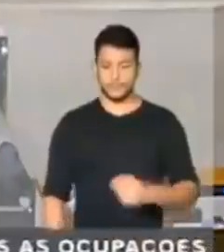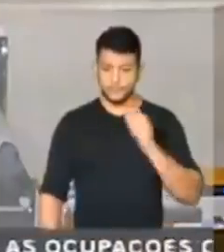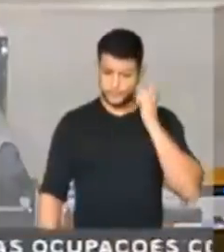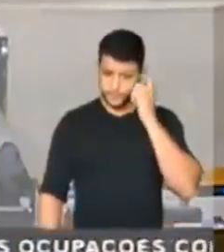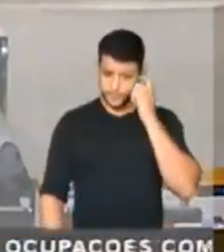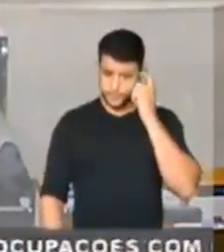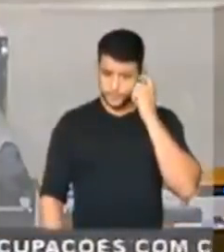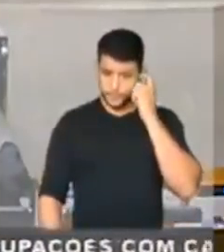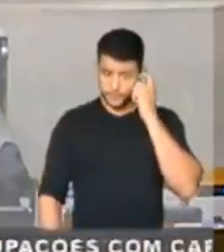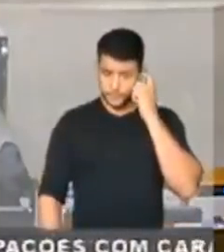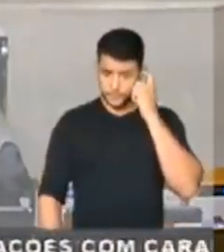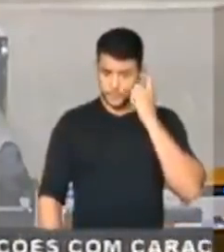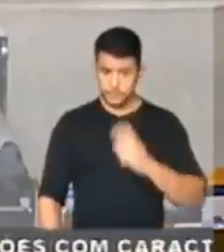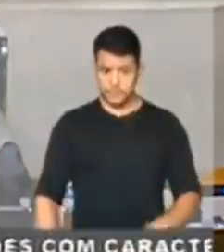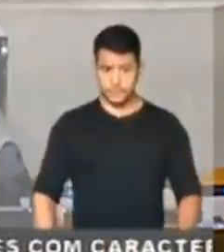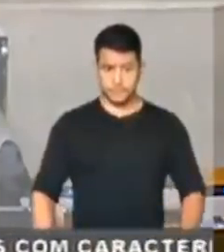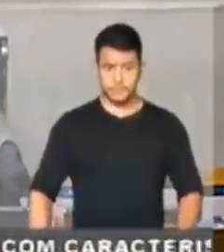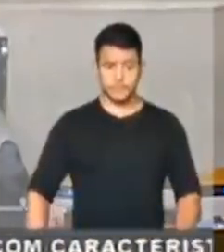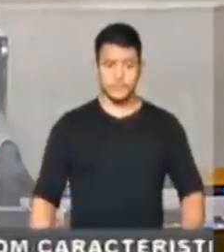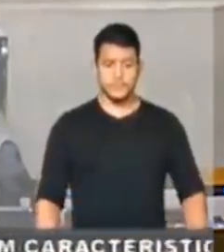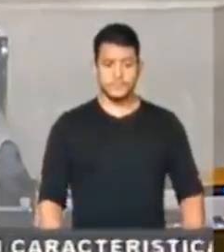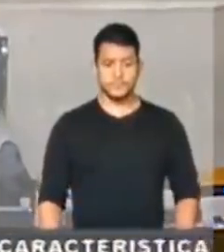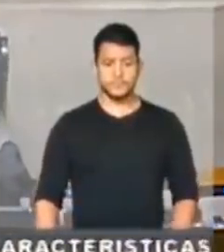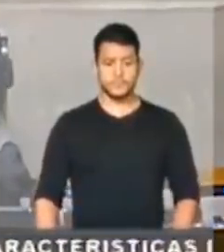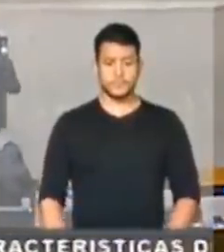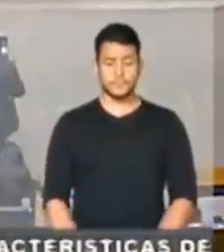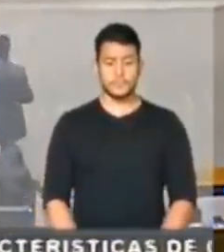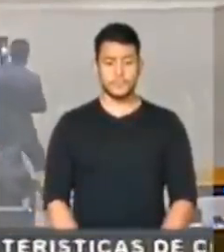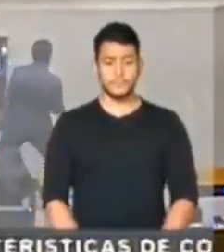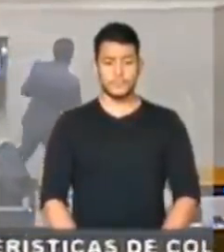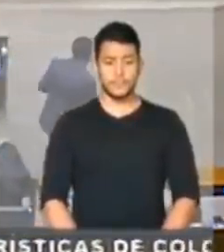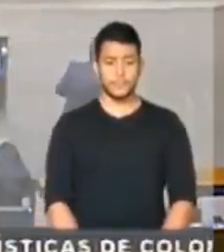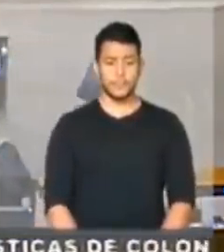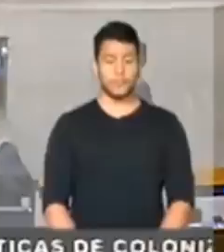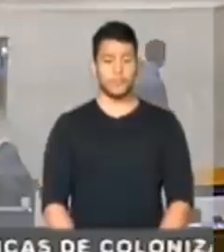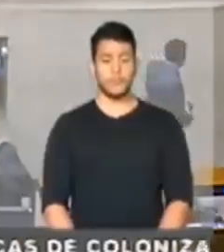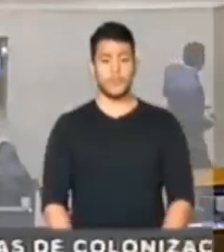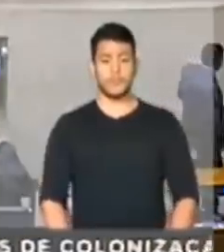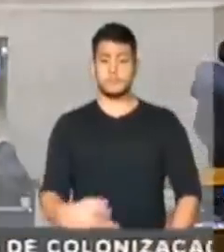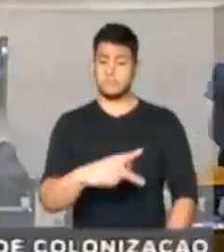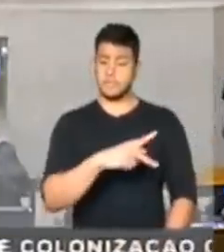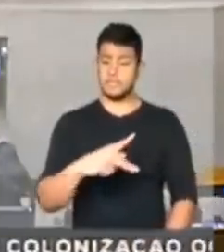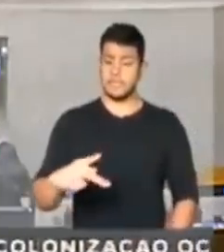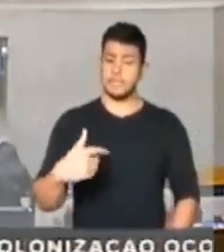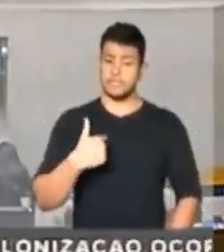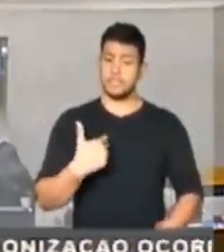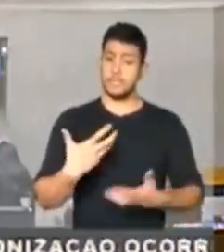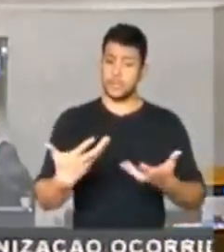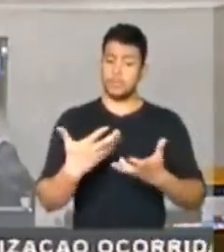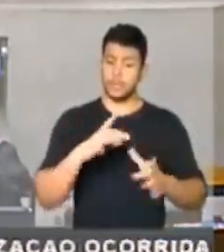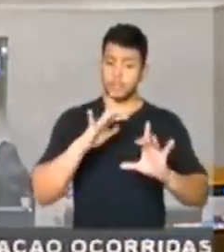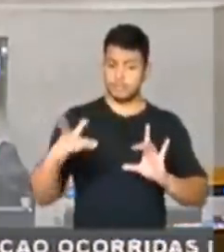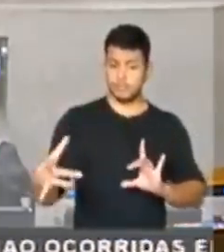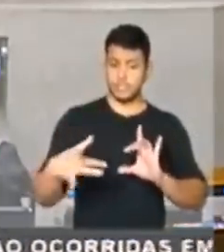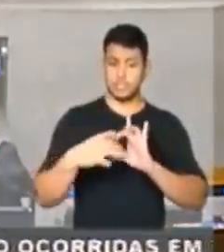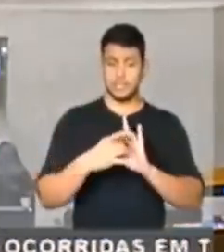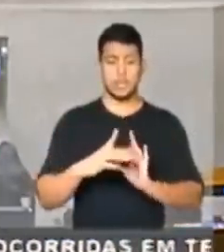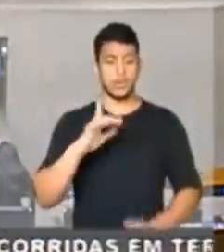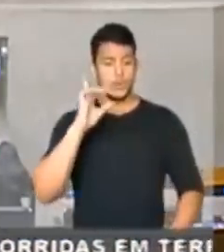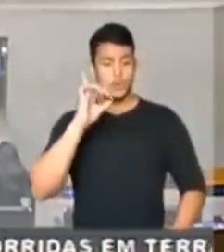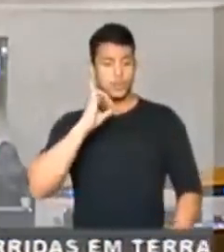Senhor presidente, eu queria aqui me somar ao deputado Celso Sabino em colocar para que fazer um apelo,